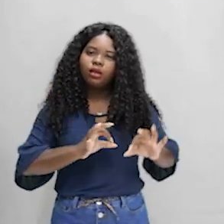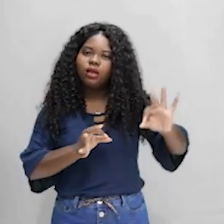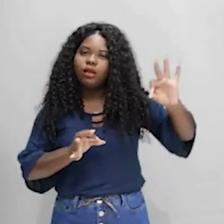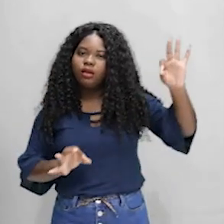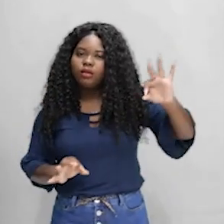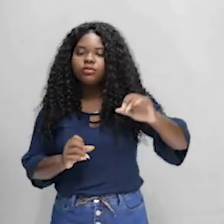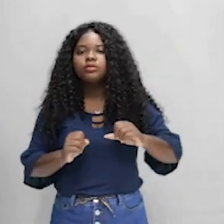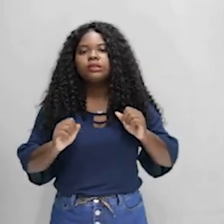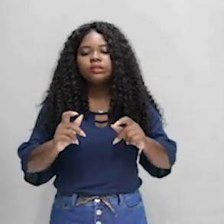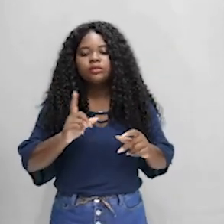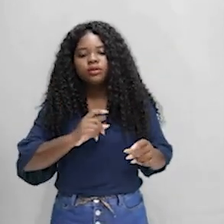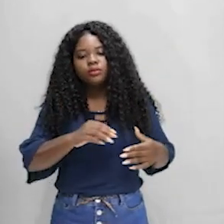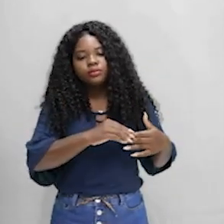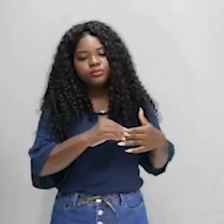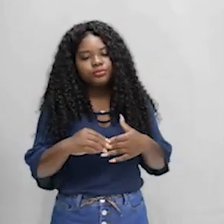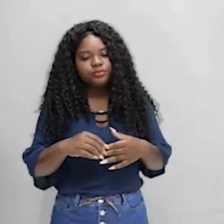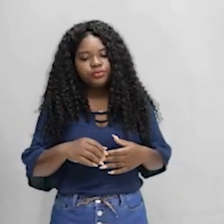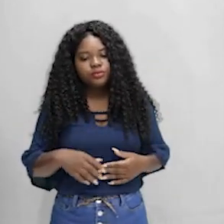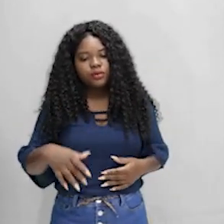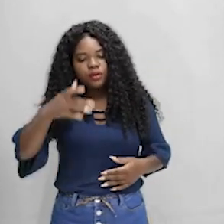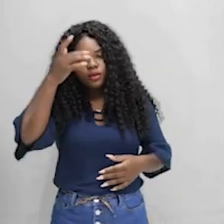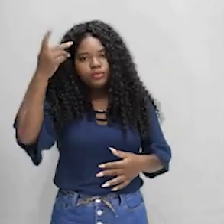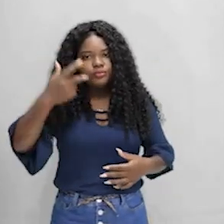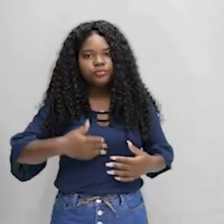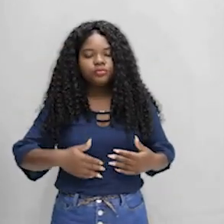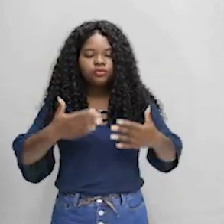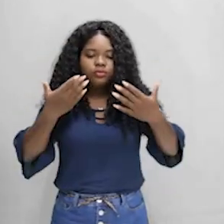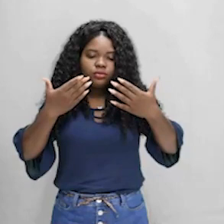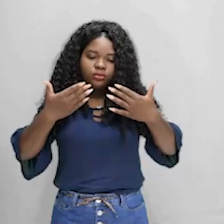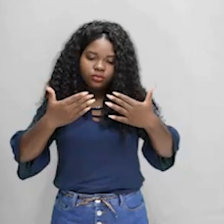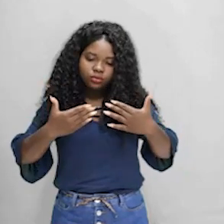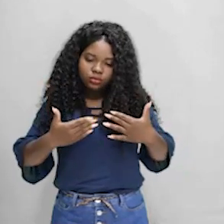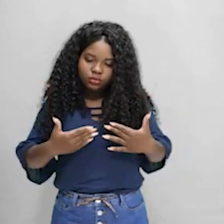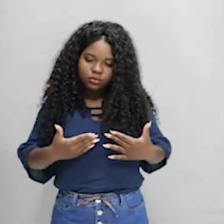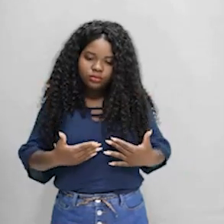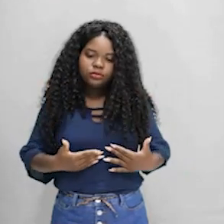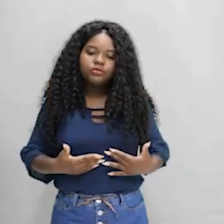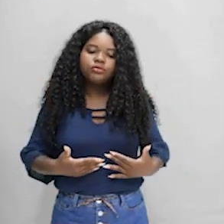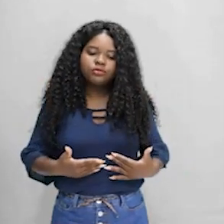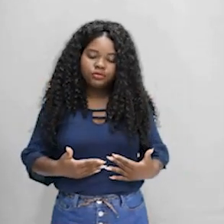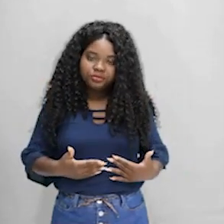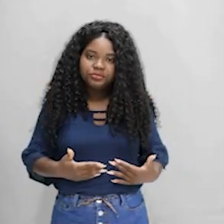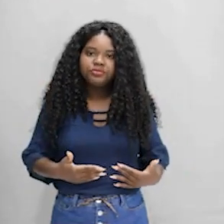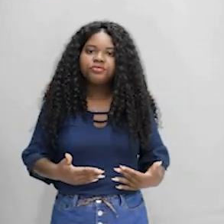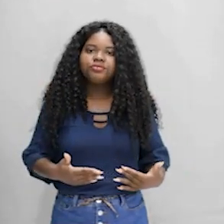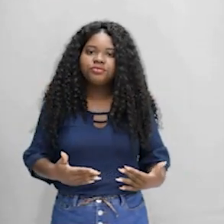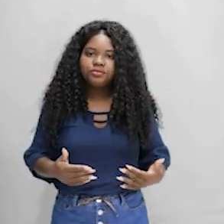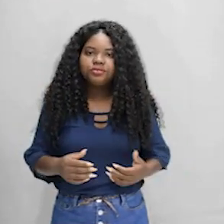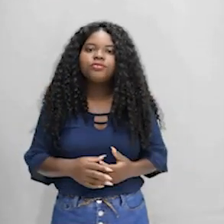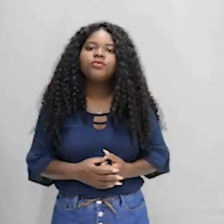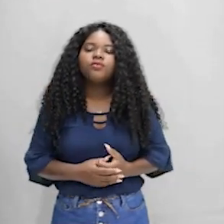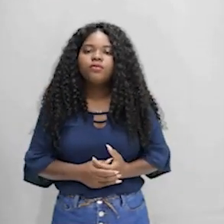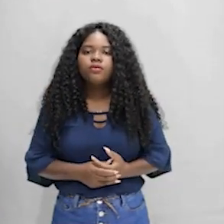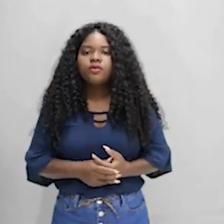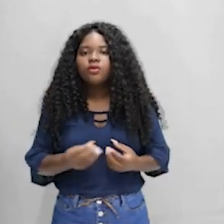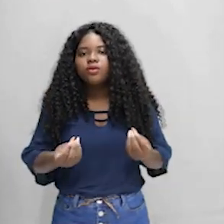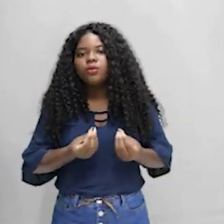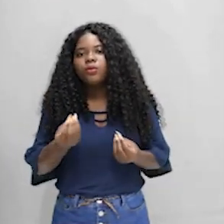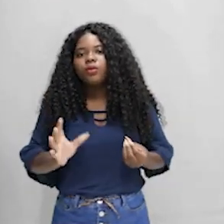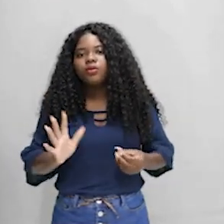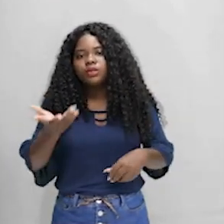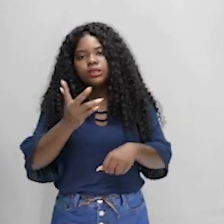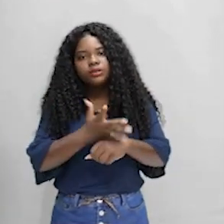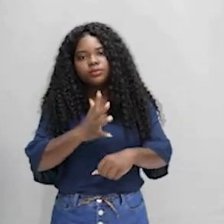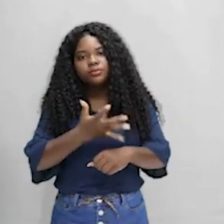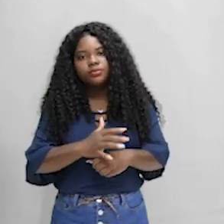que transitório, aquela fase que o atleta ele dá uma relaxada, o nível, a intensidade, o volume dos treinos